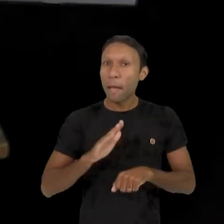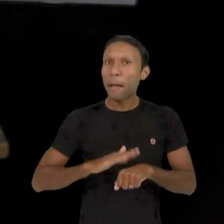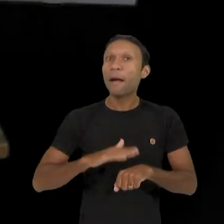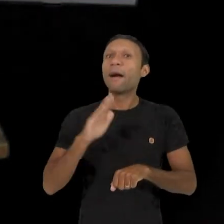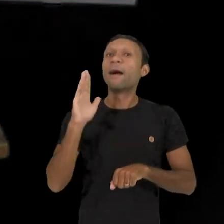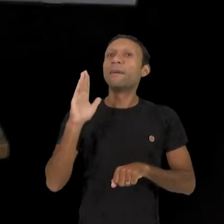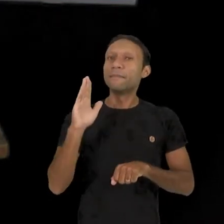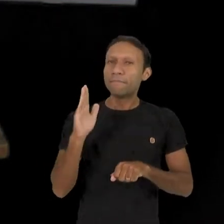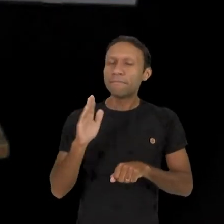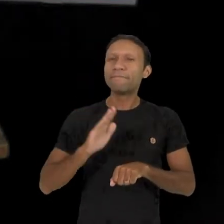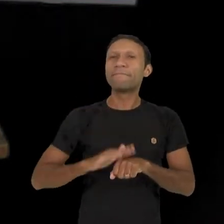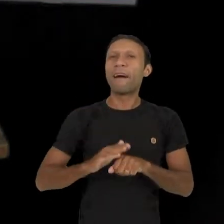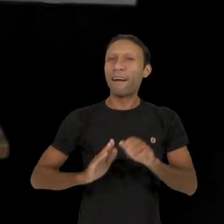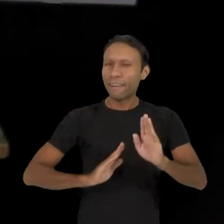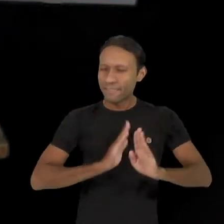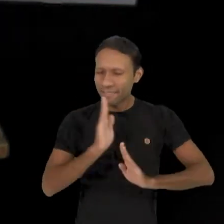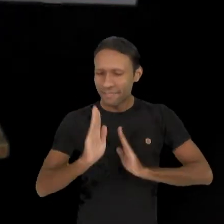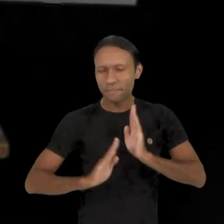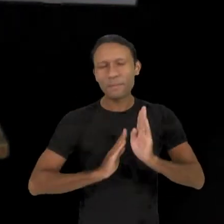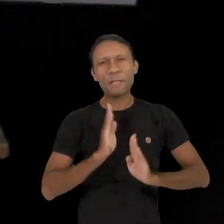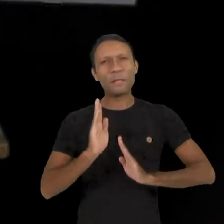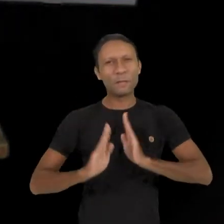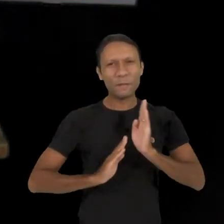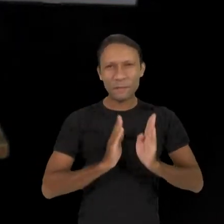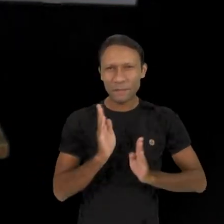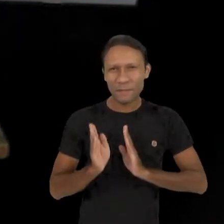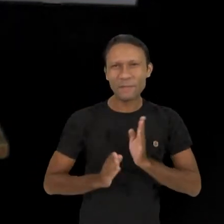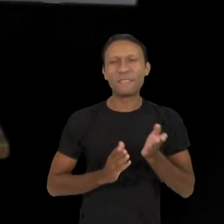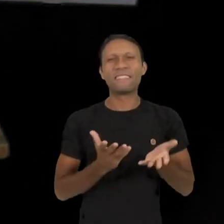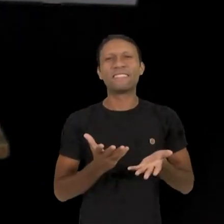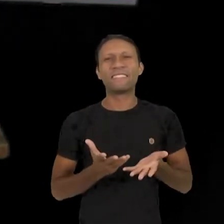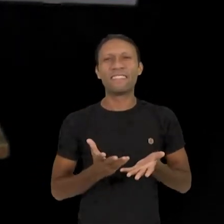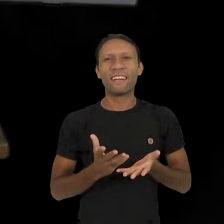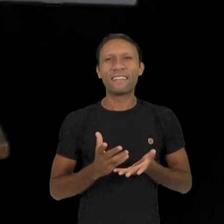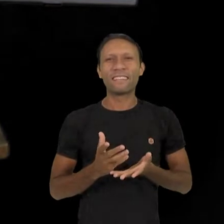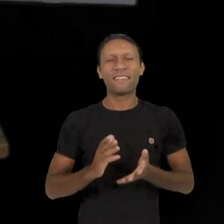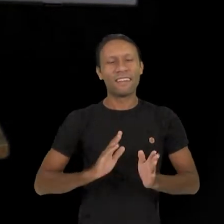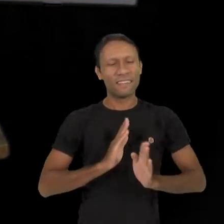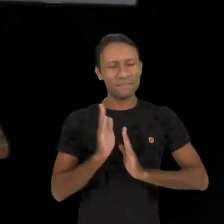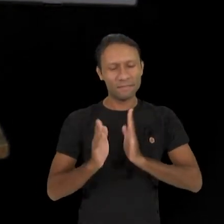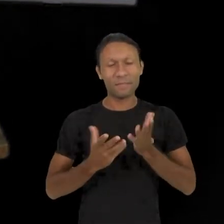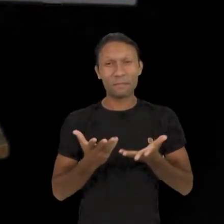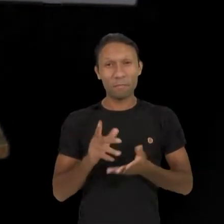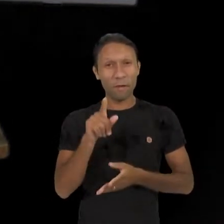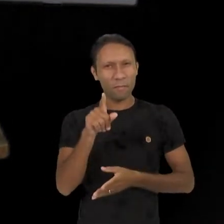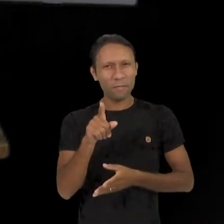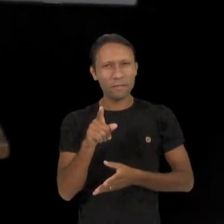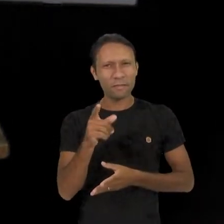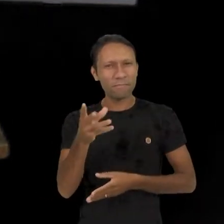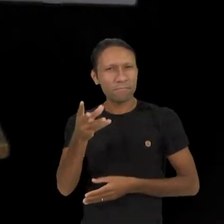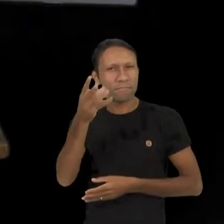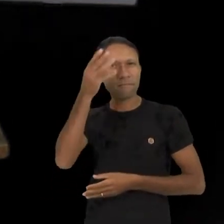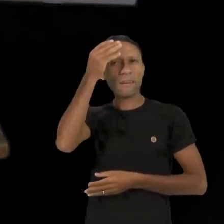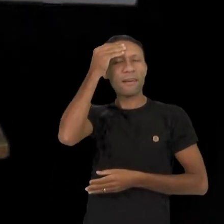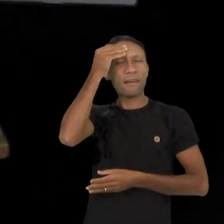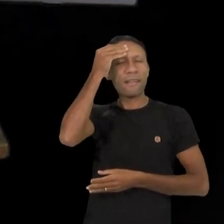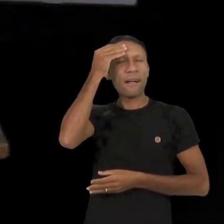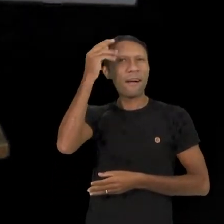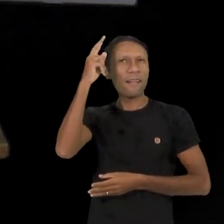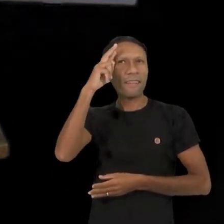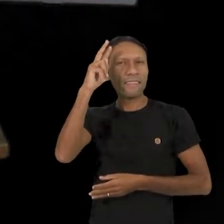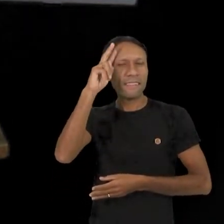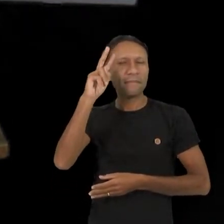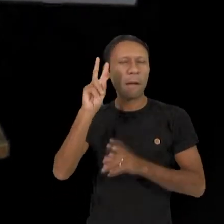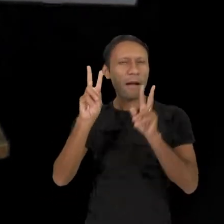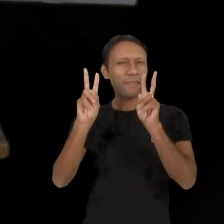mais assunto de biologia, lógico, mais assunto de citologia, tá? Pra você guardar na cabeça